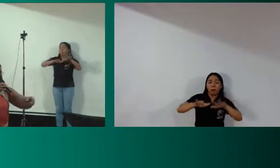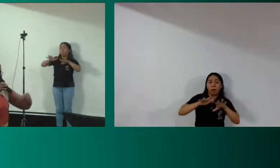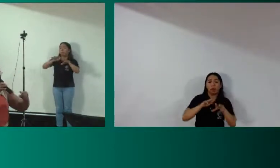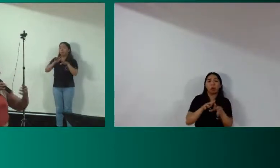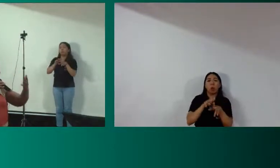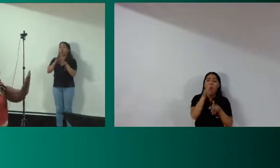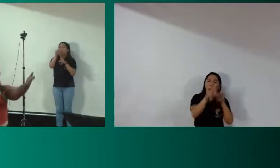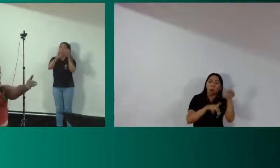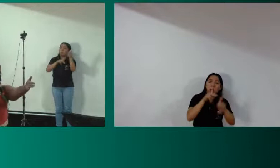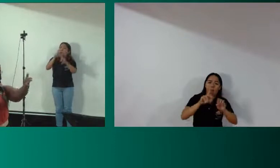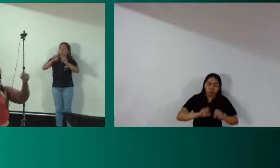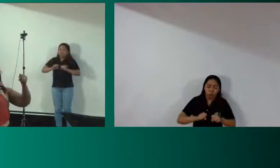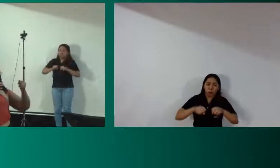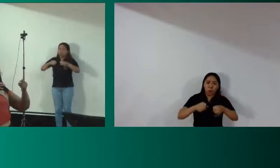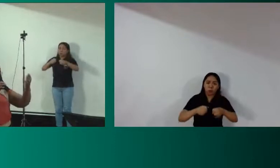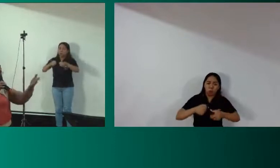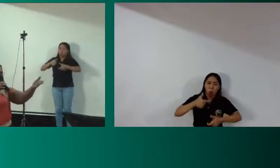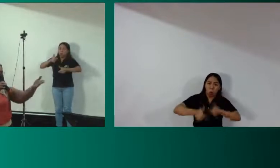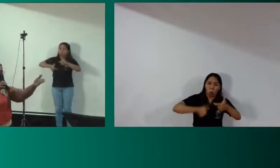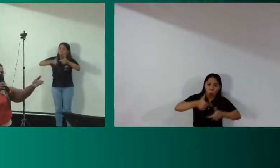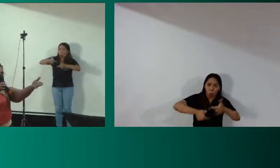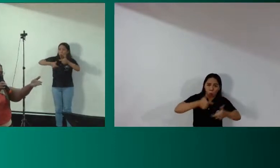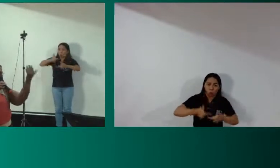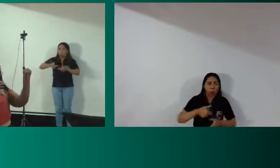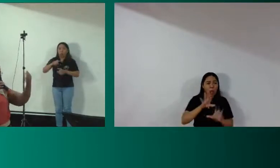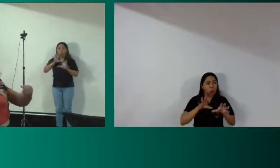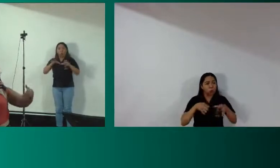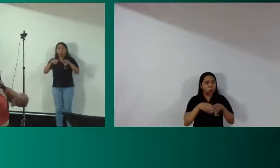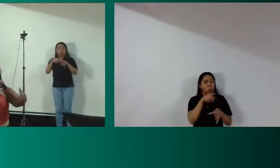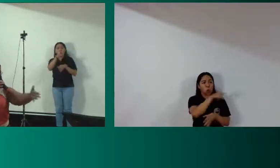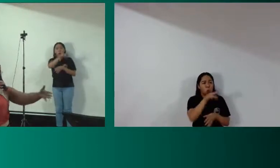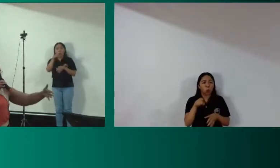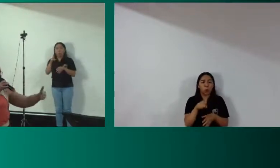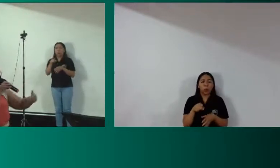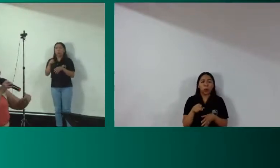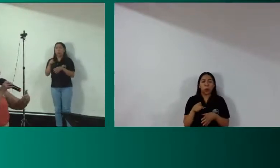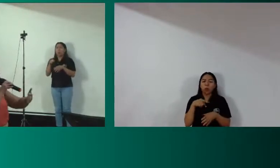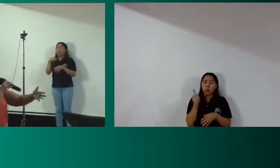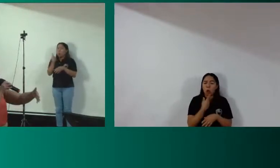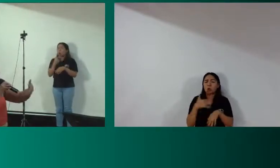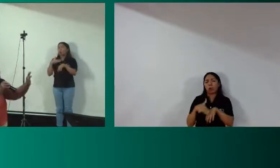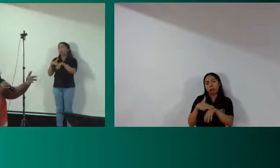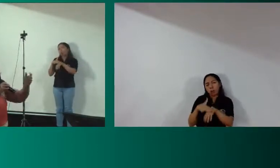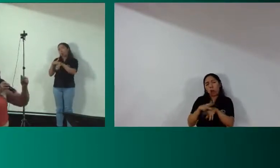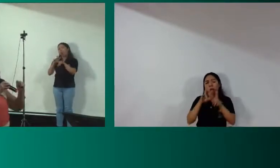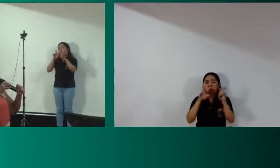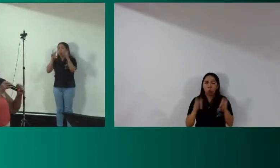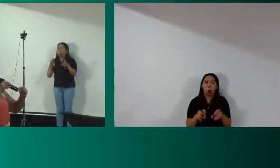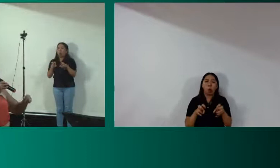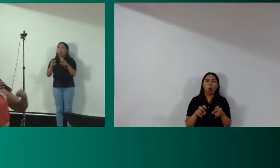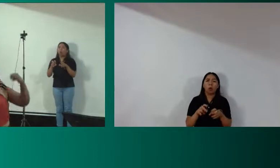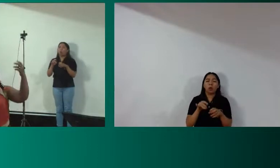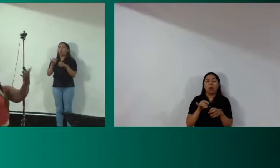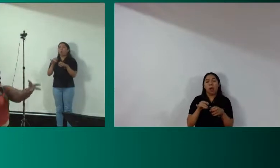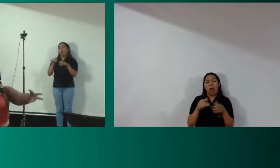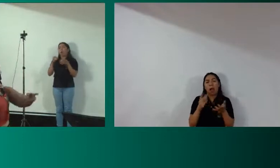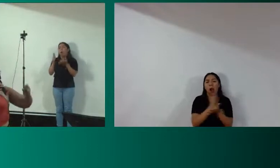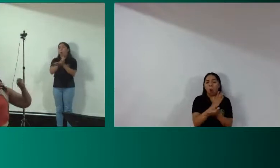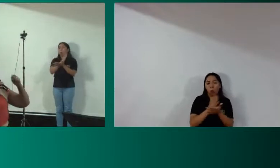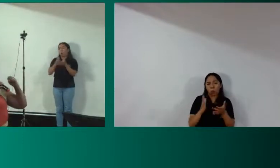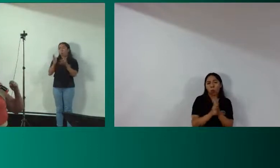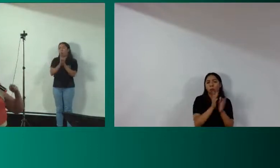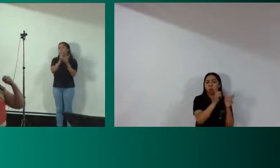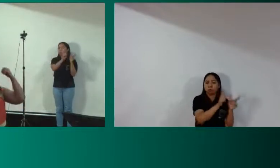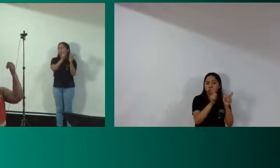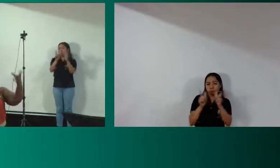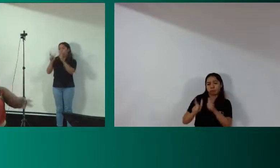fortalecendo lutas como da questão Urbana que os meninos citaram antes informalmente a gente tava conversando aqui sobre a questão do Poço da draga né é